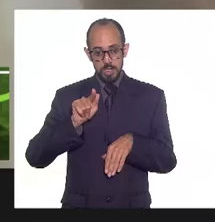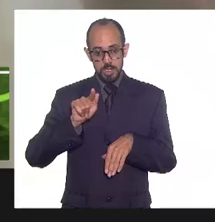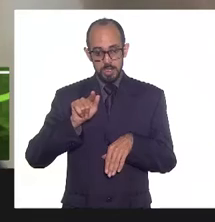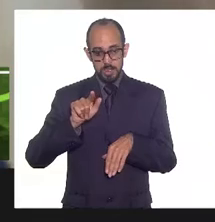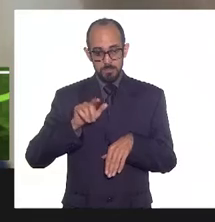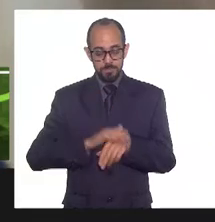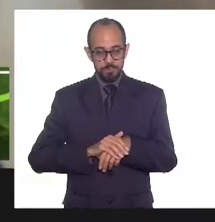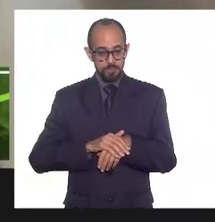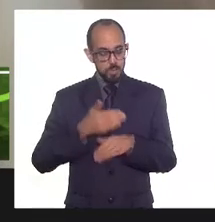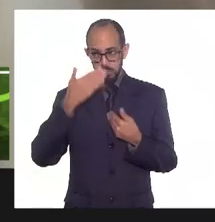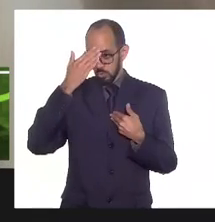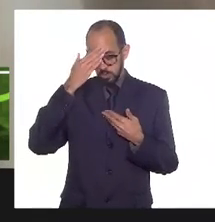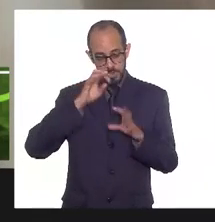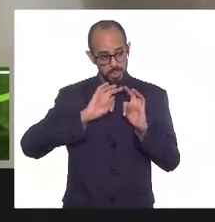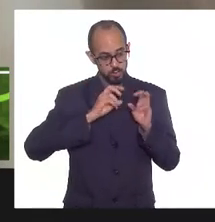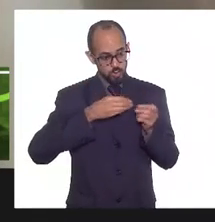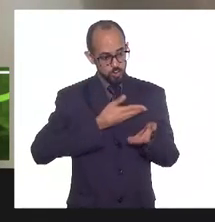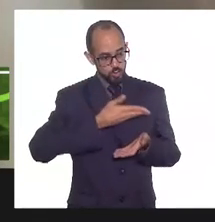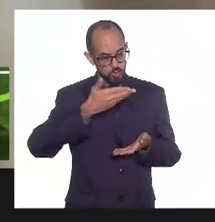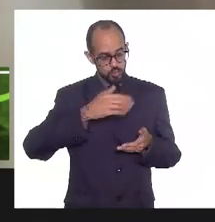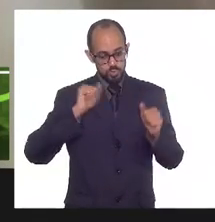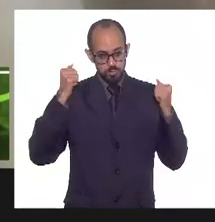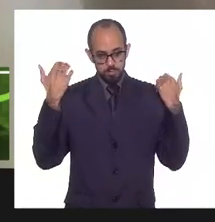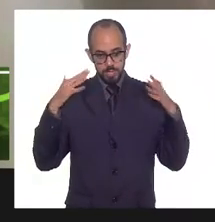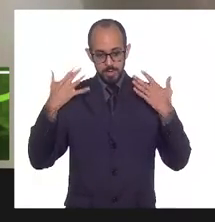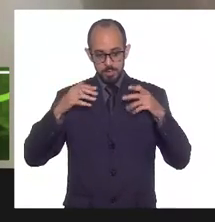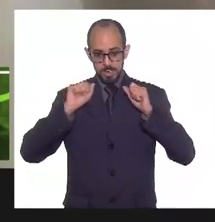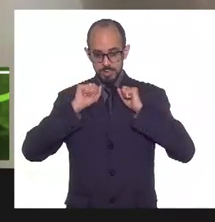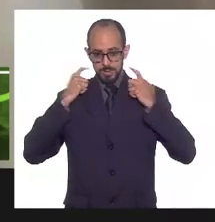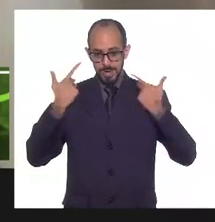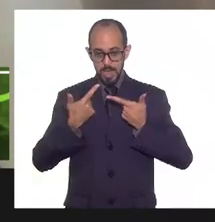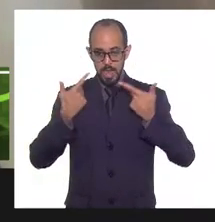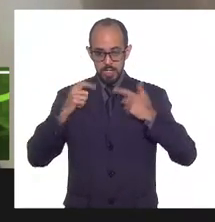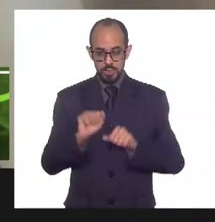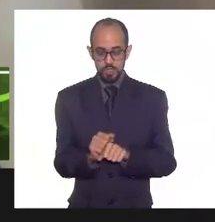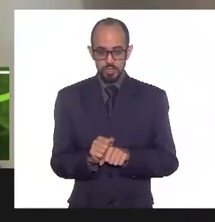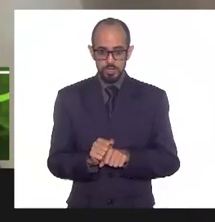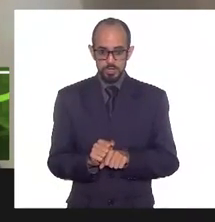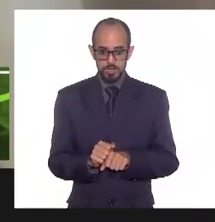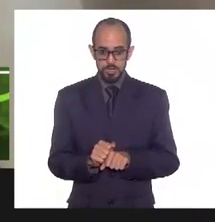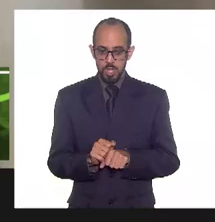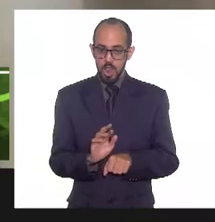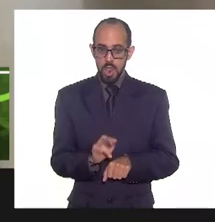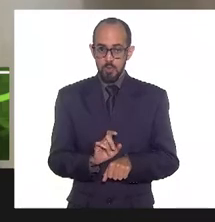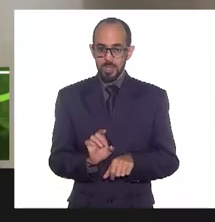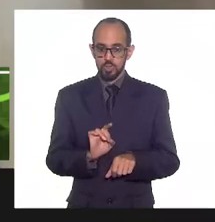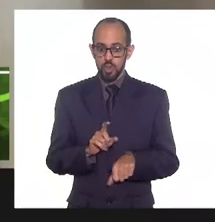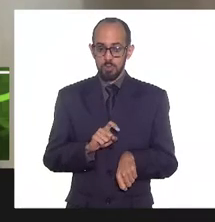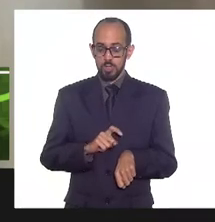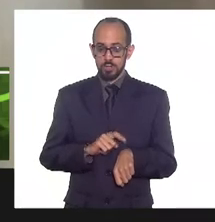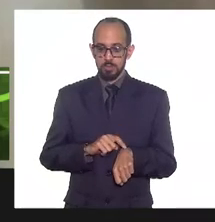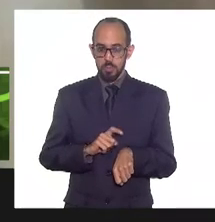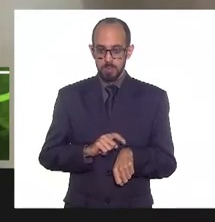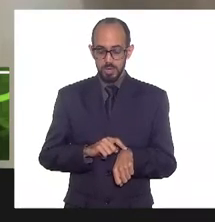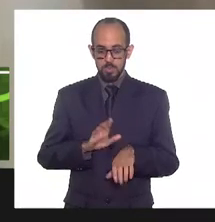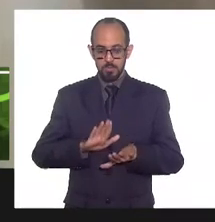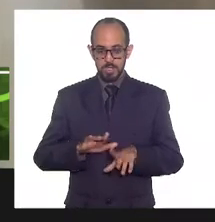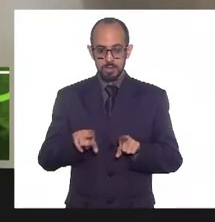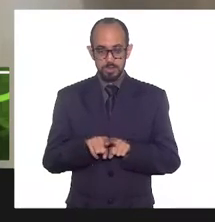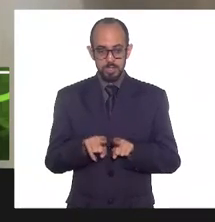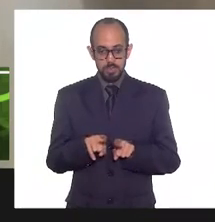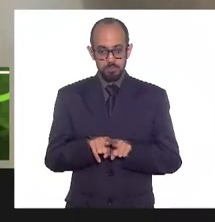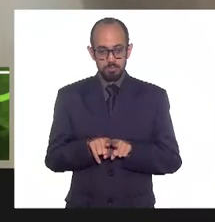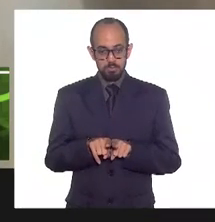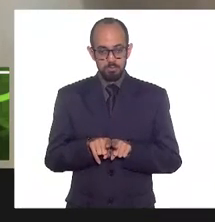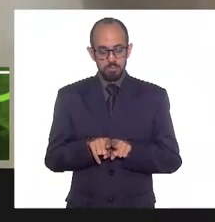Muito obrigado a todos parabenizo a LERJ não só por este momento mas pelo momento como